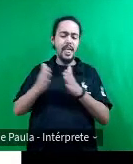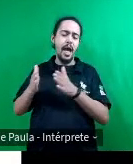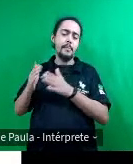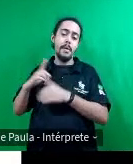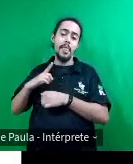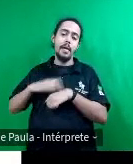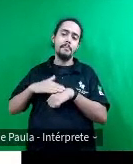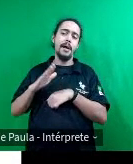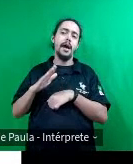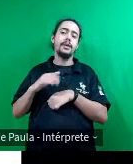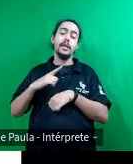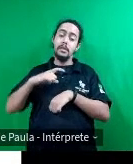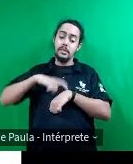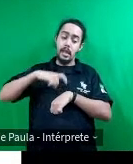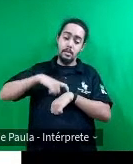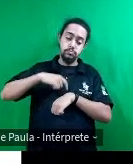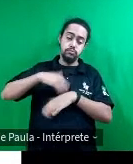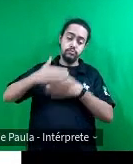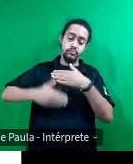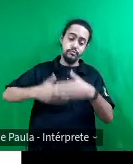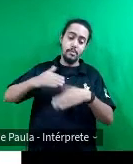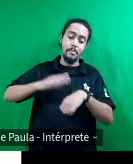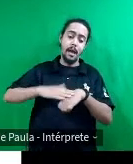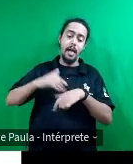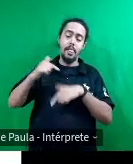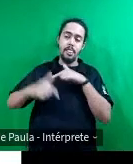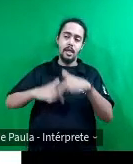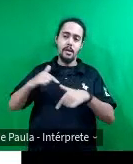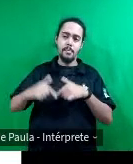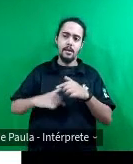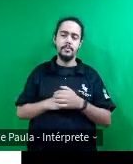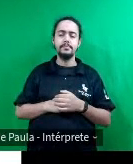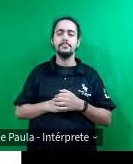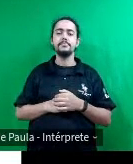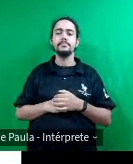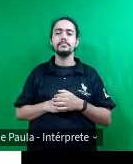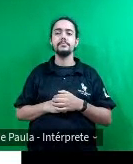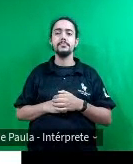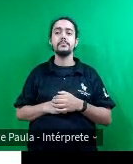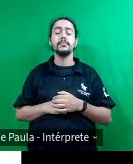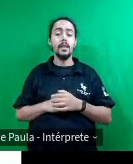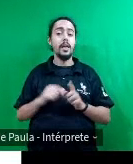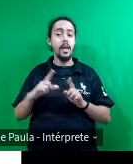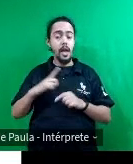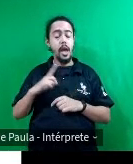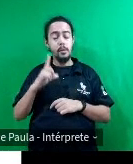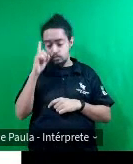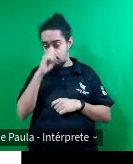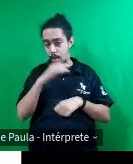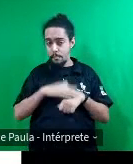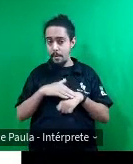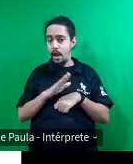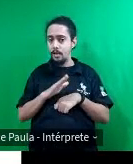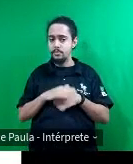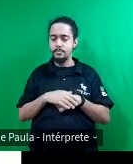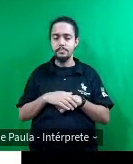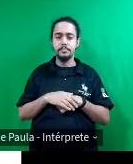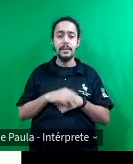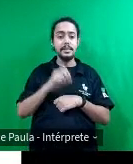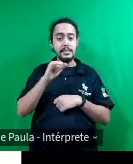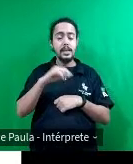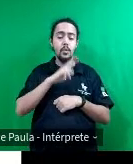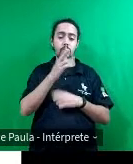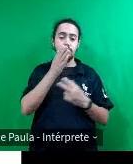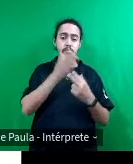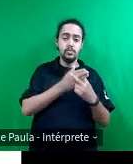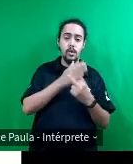gasta mais tempo, né? Tem mais trabalho, enfim, né? É uma dificuldade a mais. Quando eu uso o divisor de corrente,